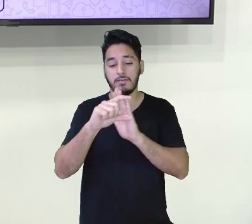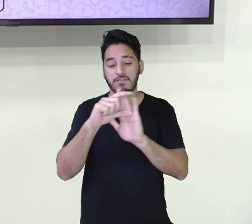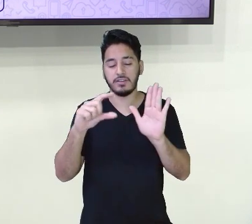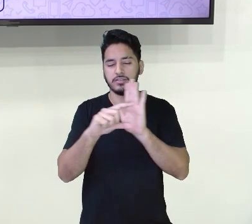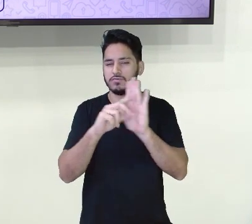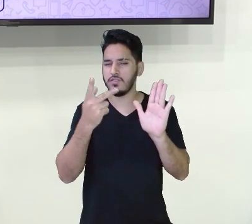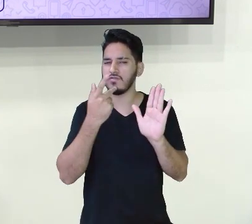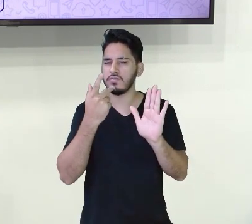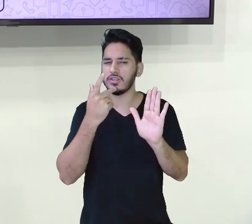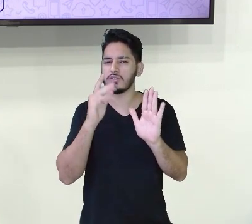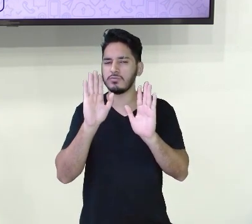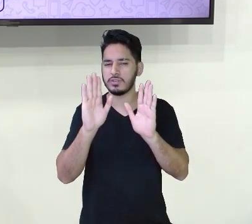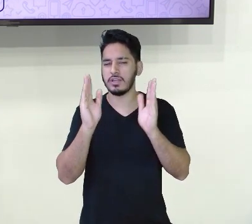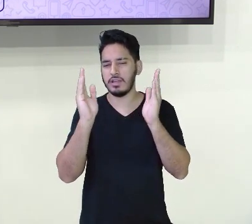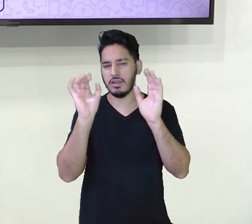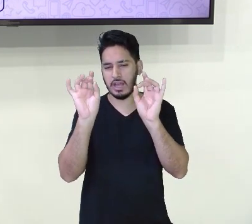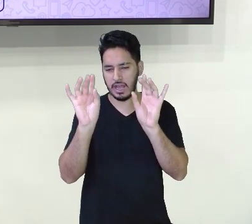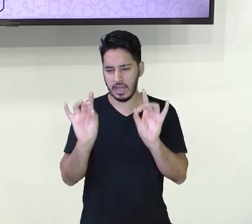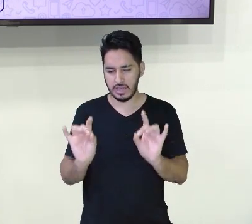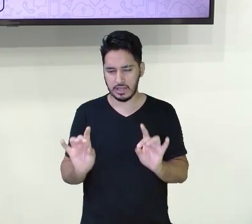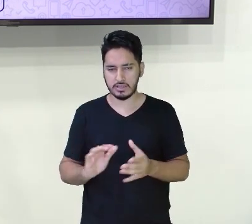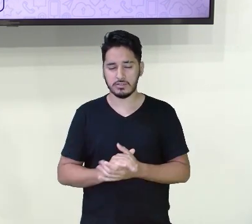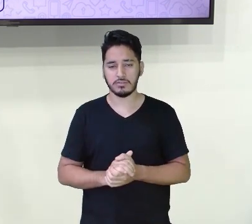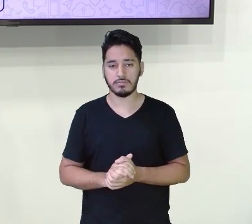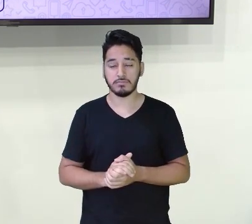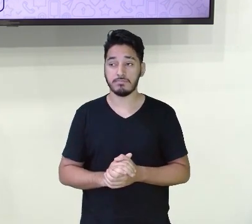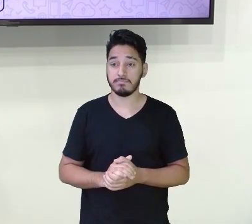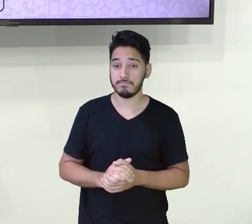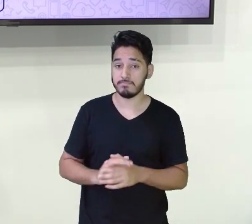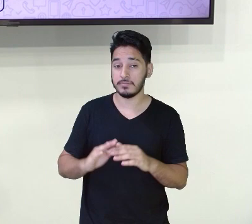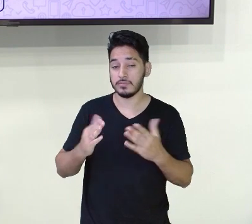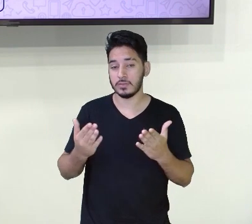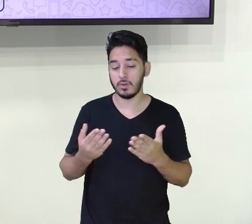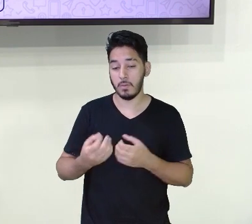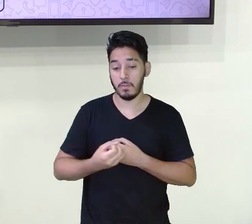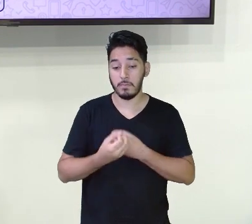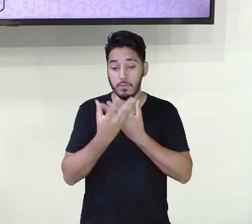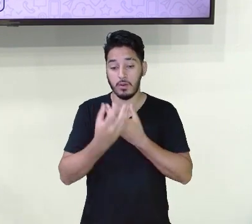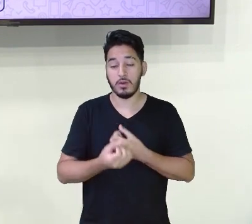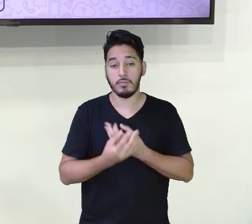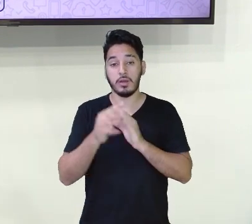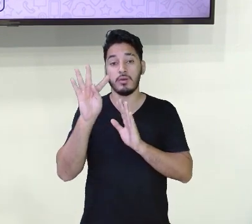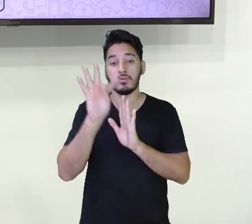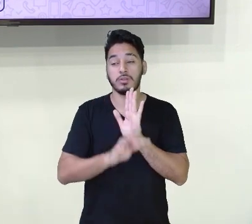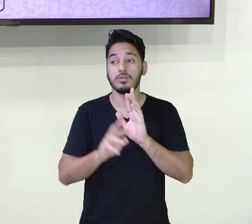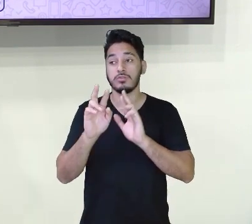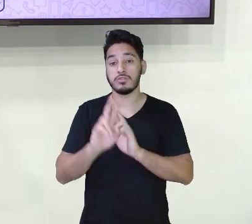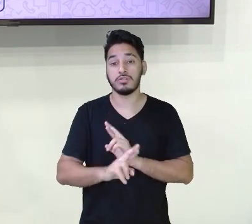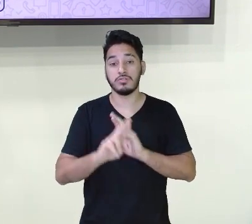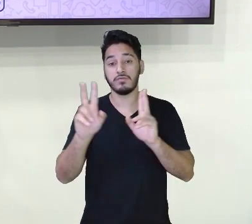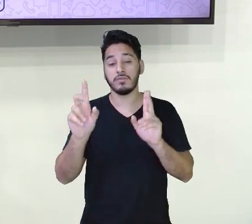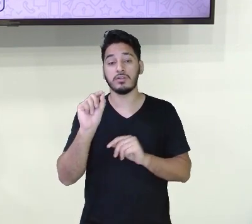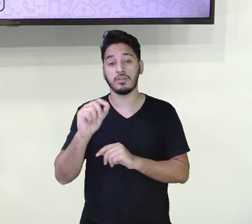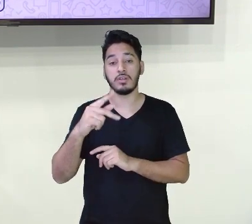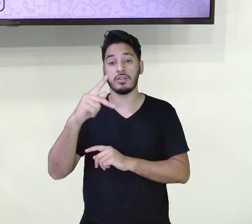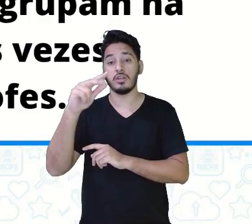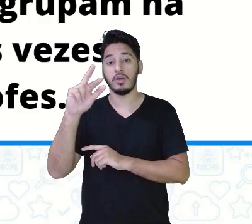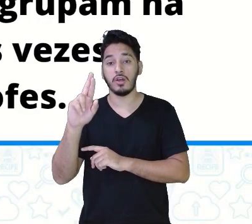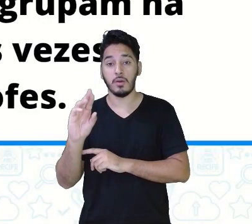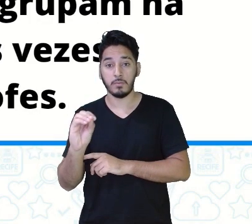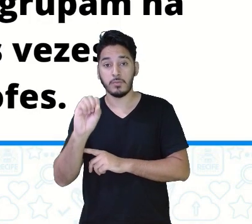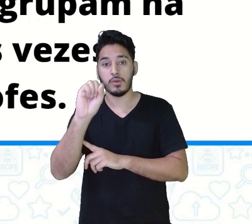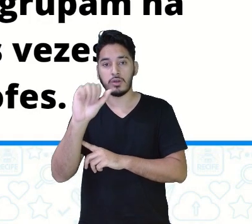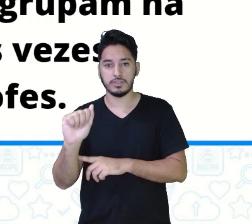falar um pouquinho sobre cada um desses detalhes. Assim, o poema é um texto diferente de prosa,